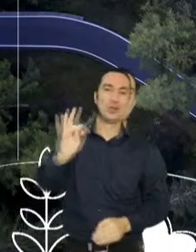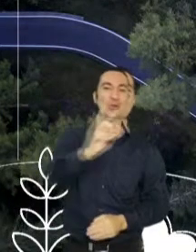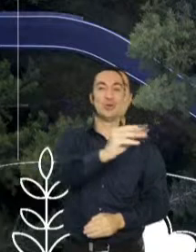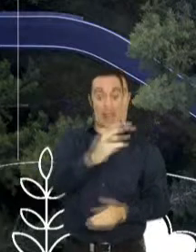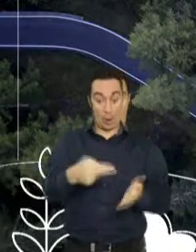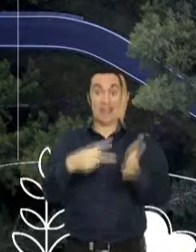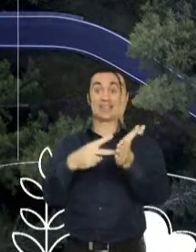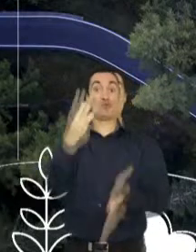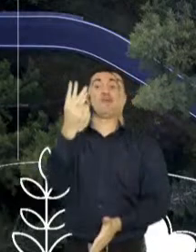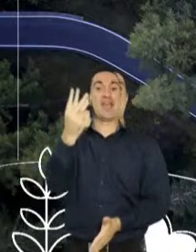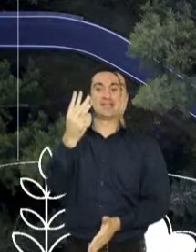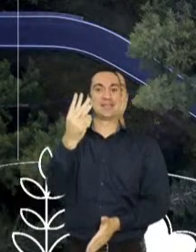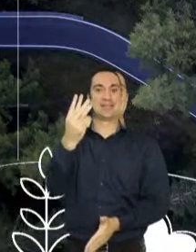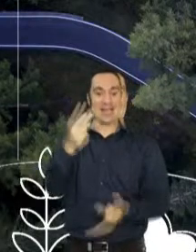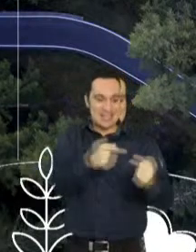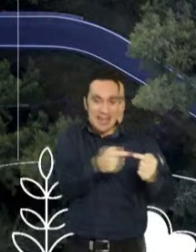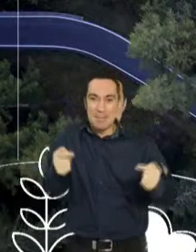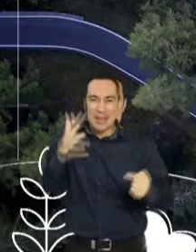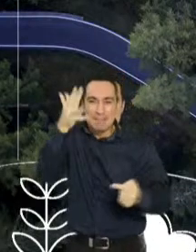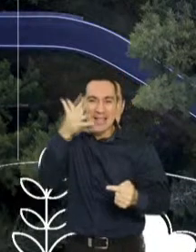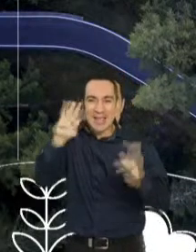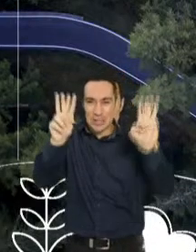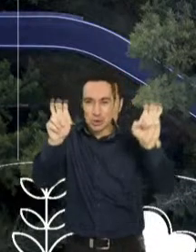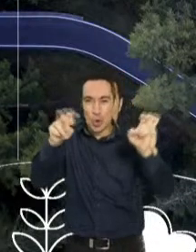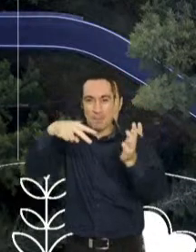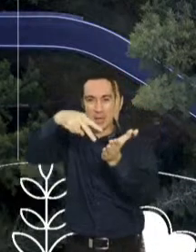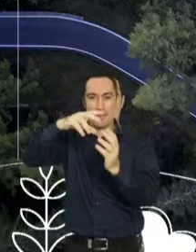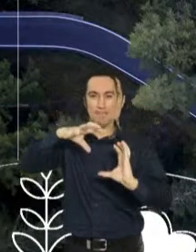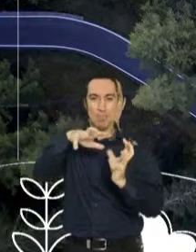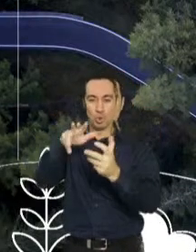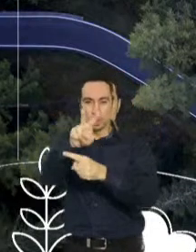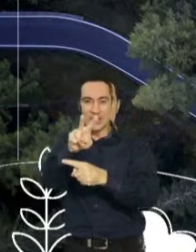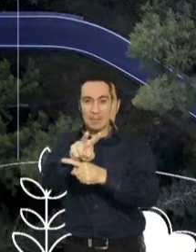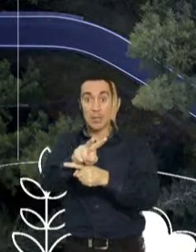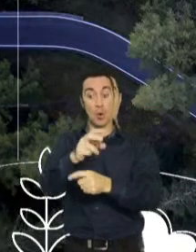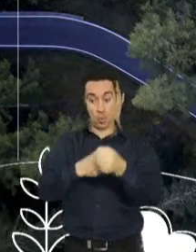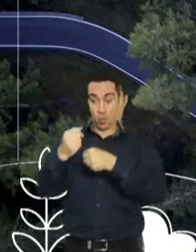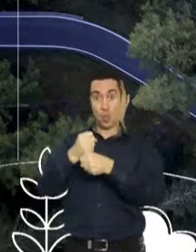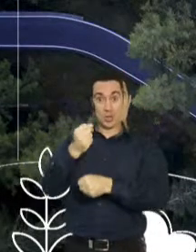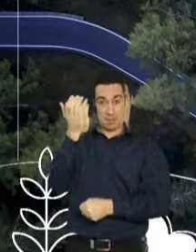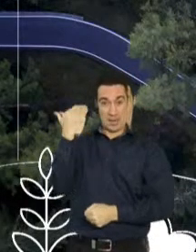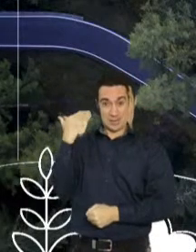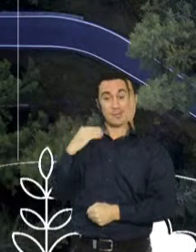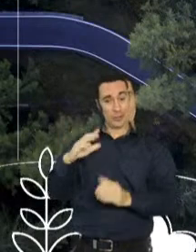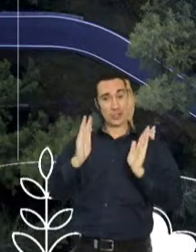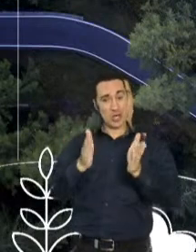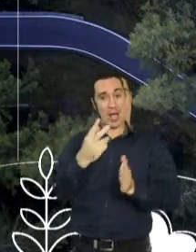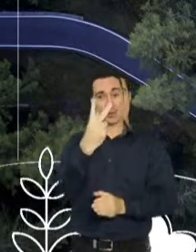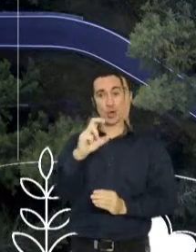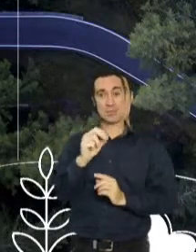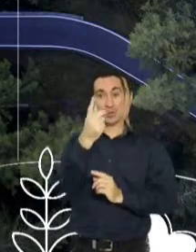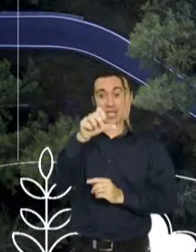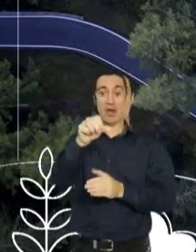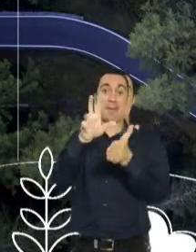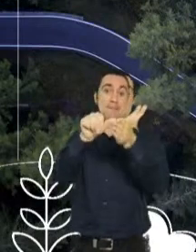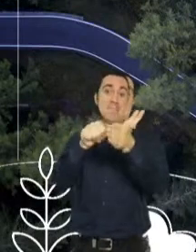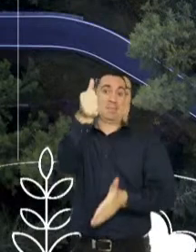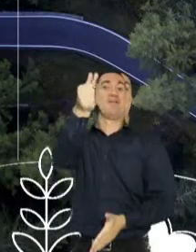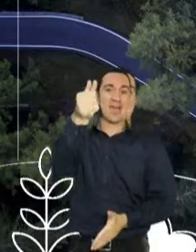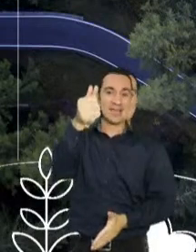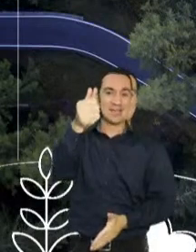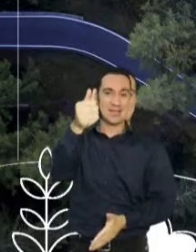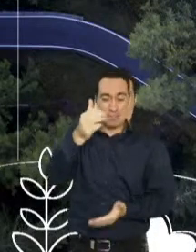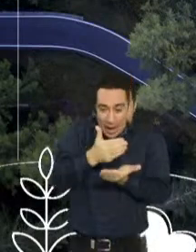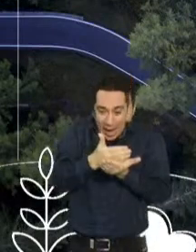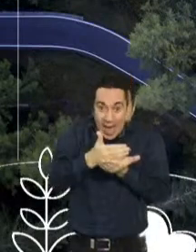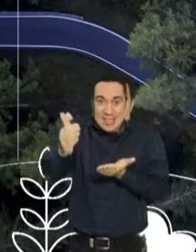a segunda edição do Sustainable Talks, né? Ano passado, em 2019, a gente realizou esse evento para marcar a entrada